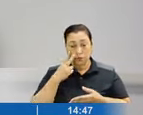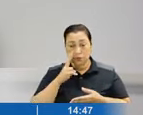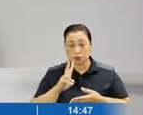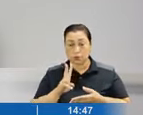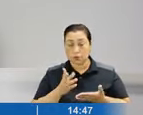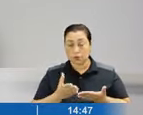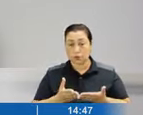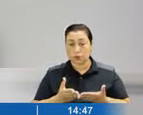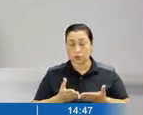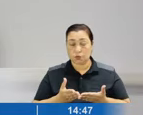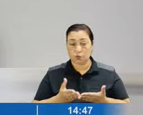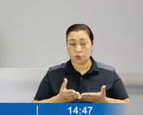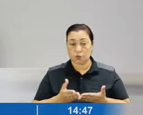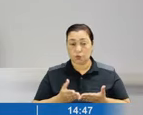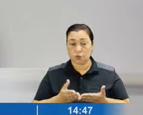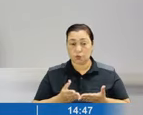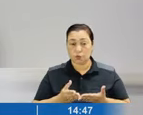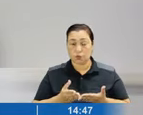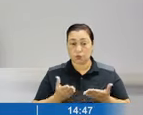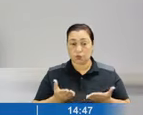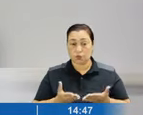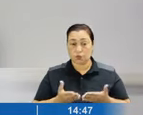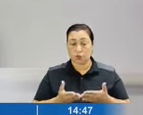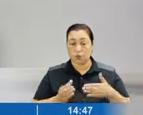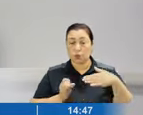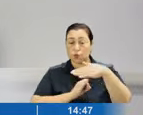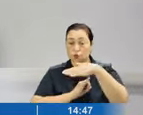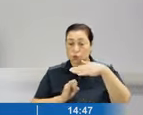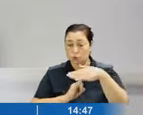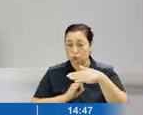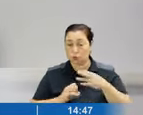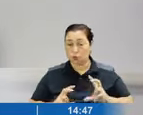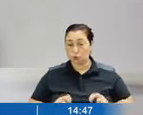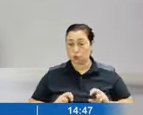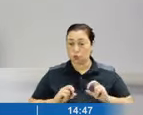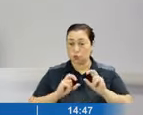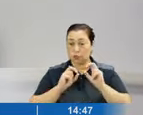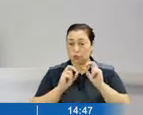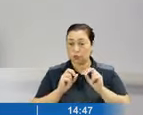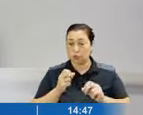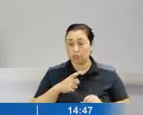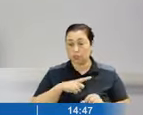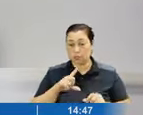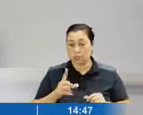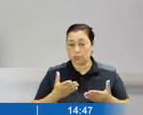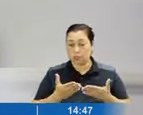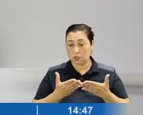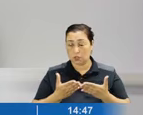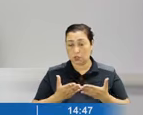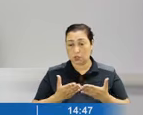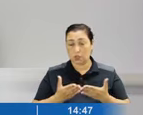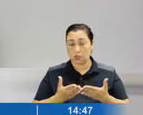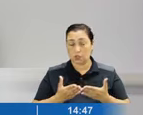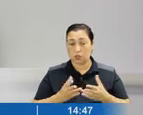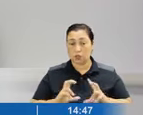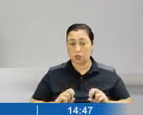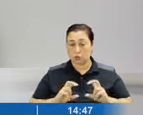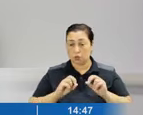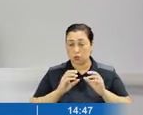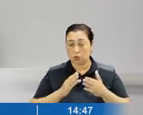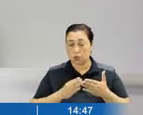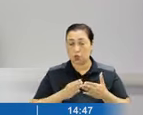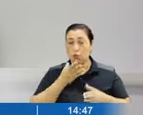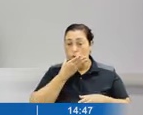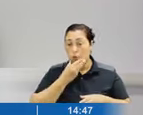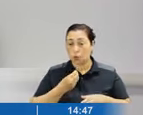ver, essa estatística é do INCA, né, do Instituto Nacional do Câncer, nós temos o câncer de cólon e reto no